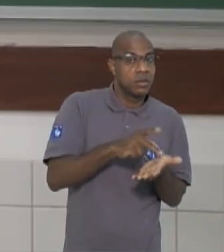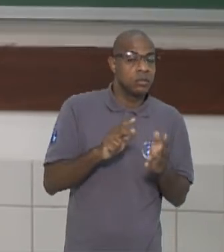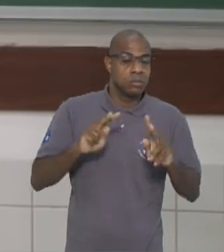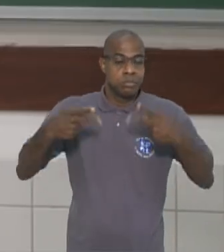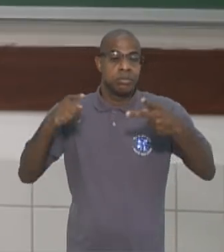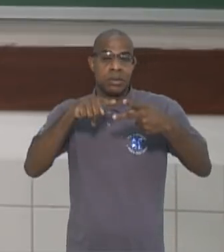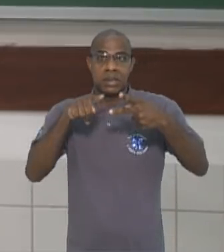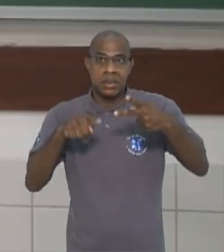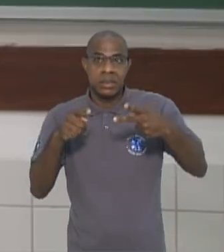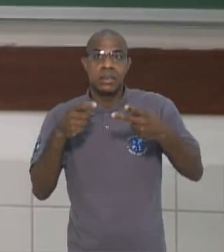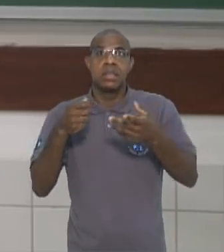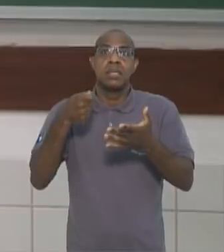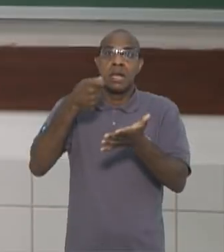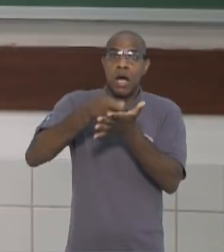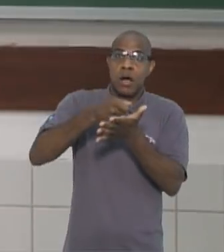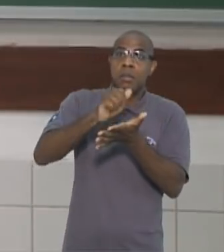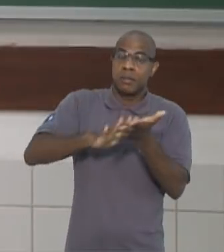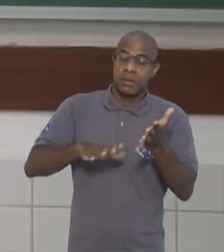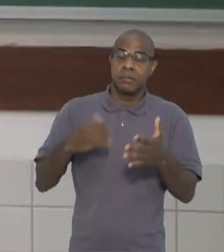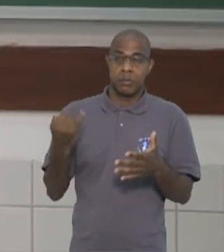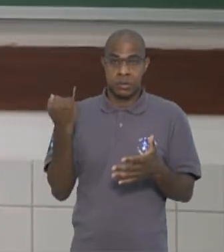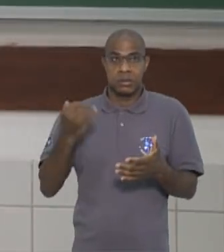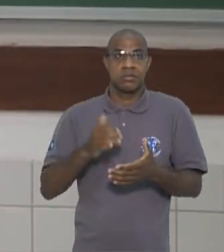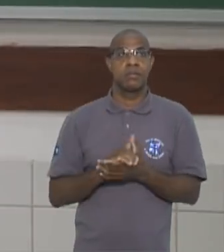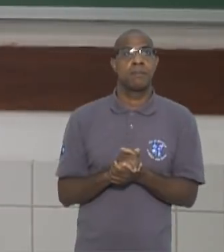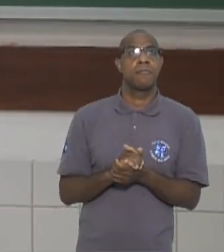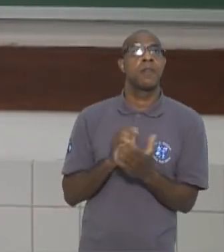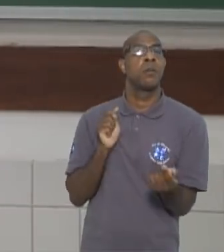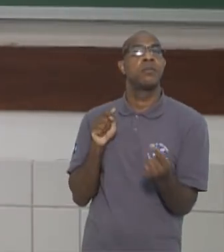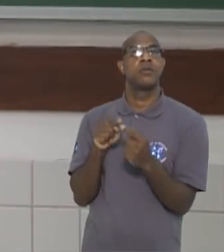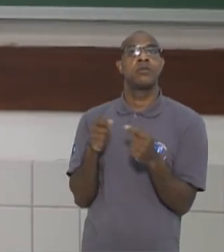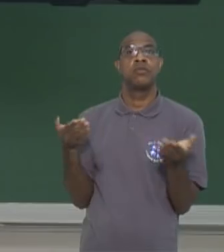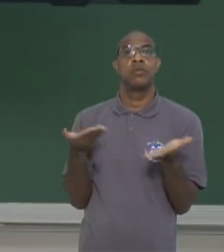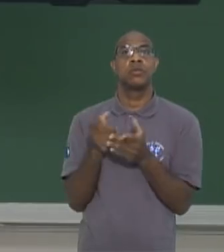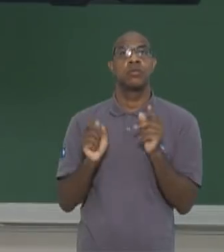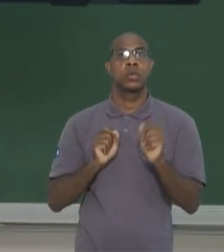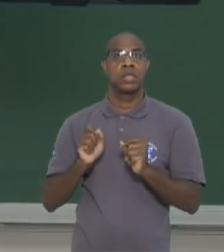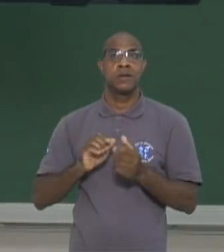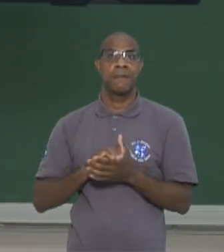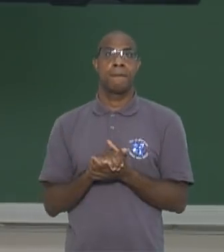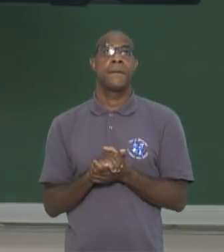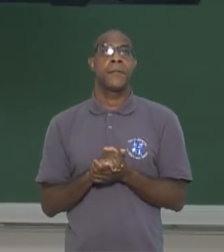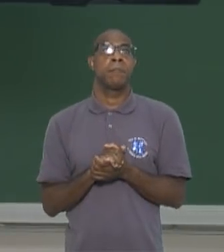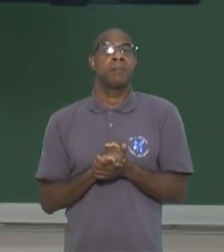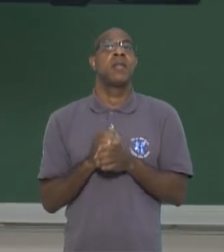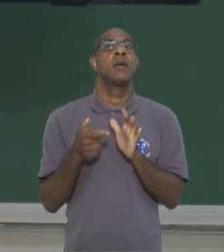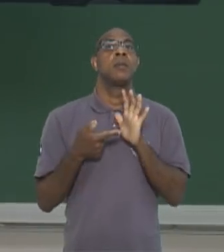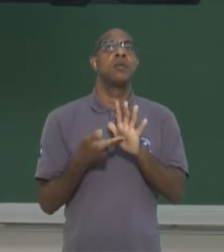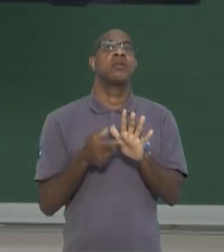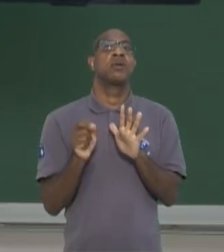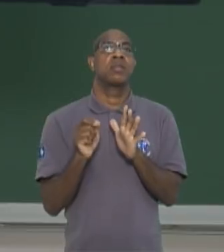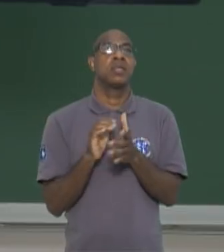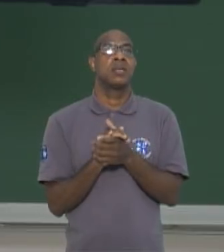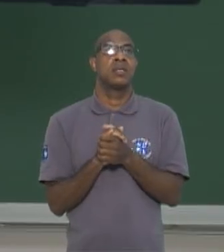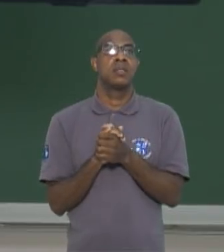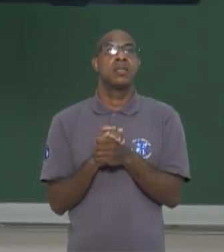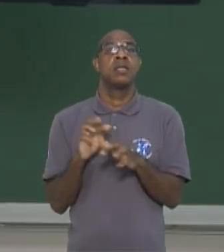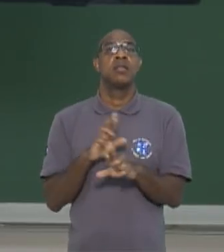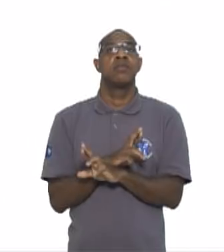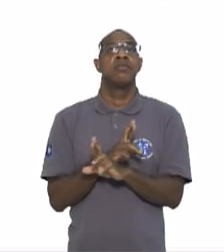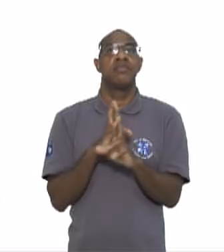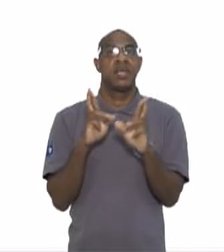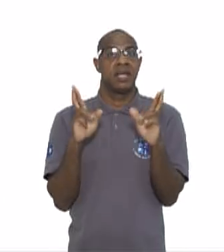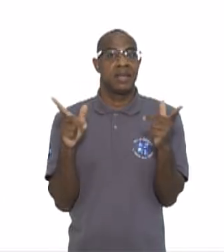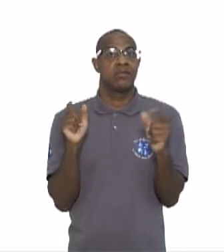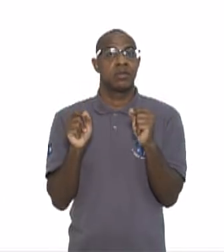a sua presença na aula de hoje. Então vamos aos objetivos da aula de hoje. Identificar e analisar diferentes formas